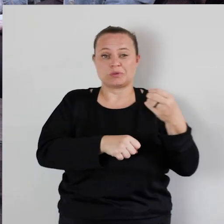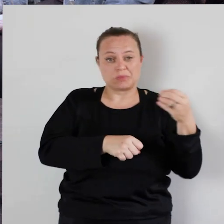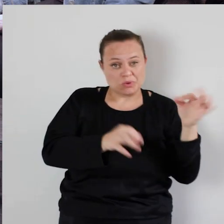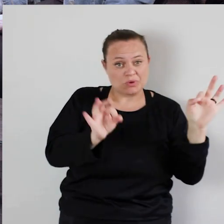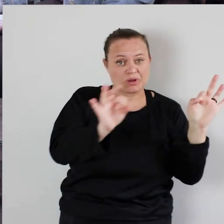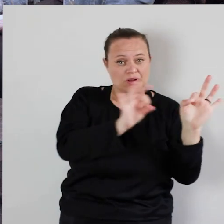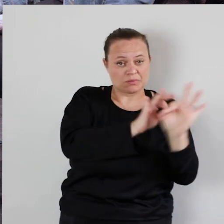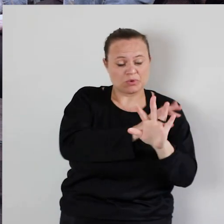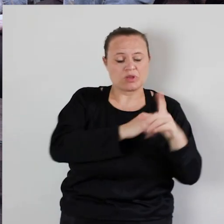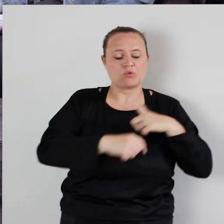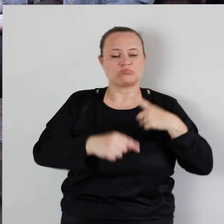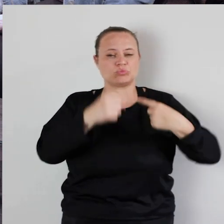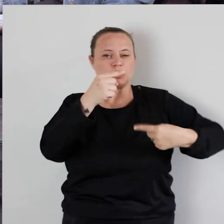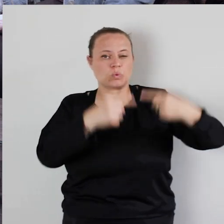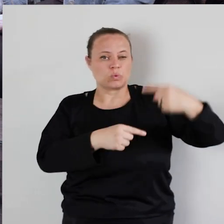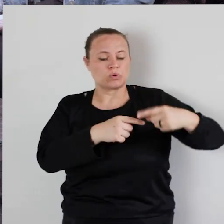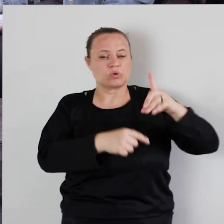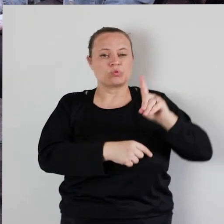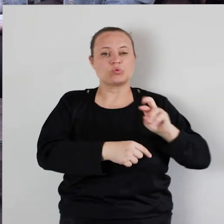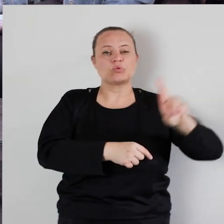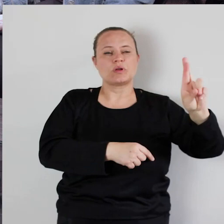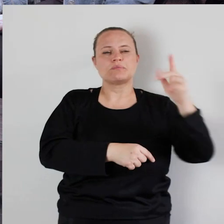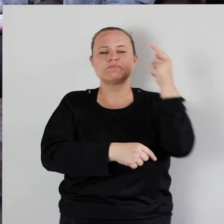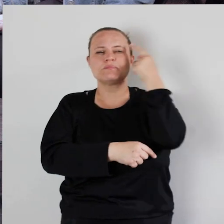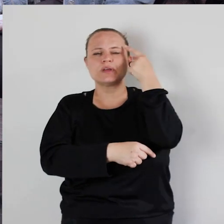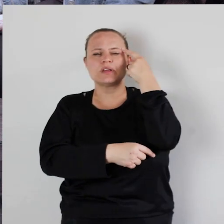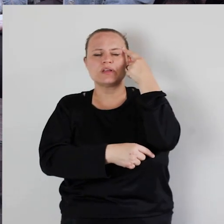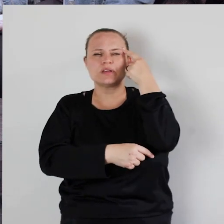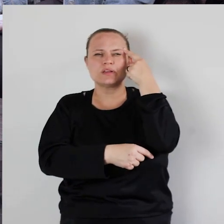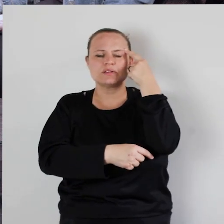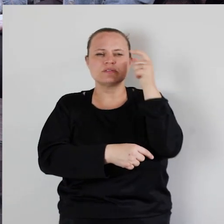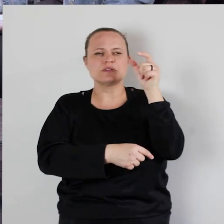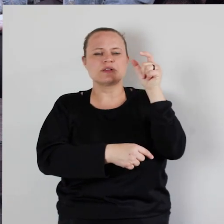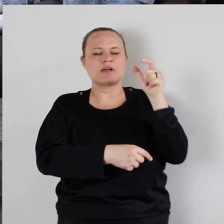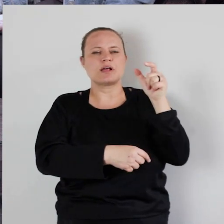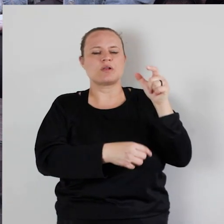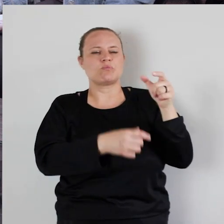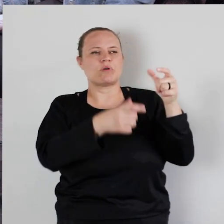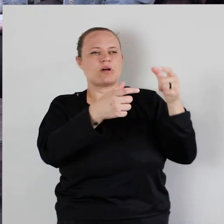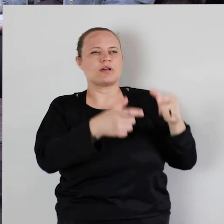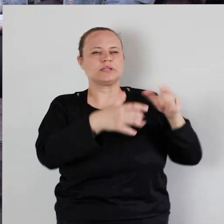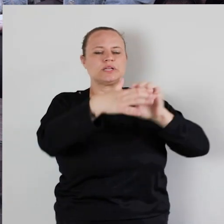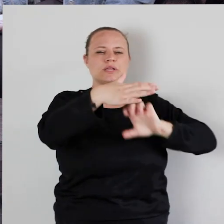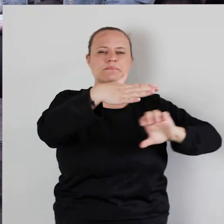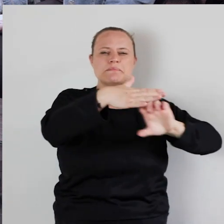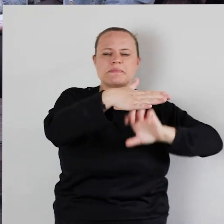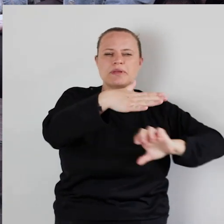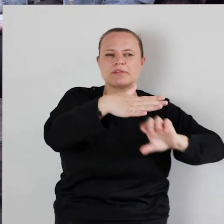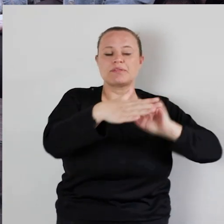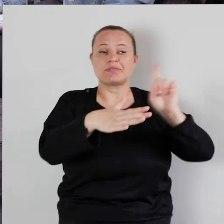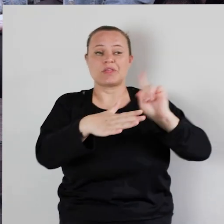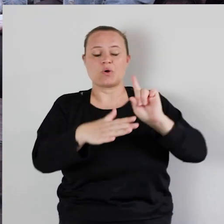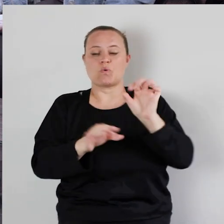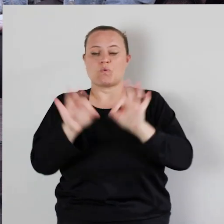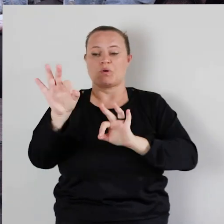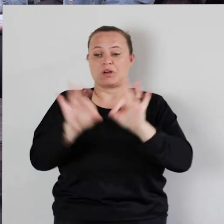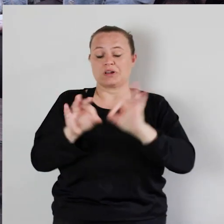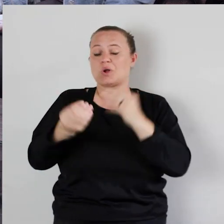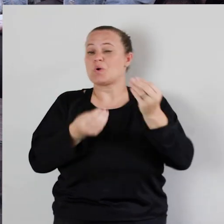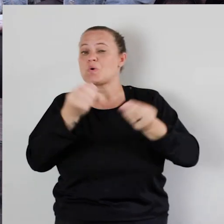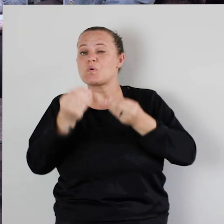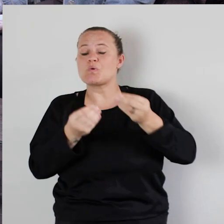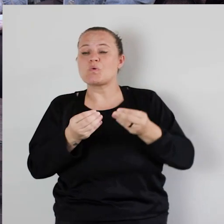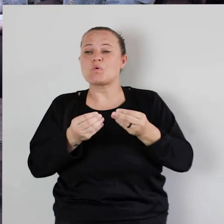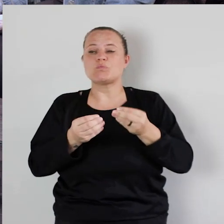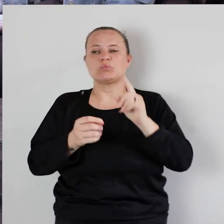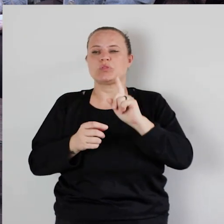defendo, já é uma discussão meu doutorado, tentando pensar em organizações que não são empresariais. É